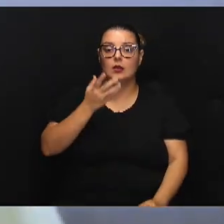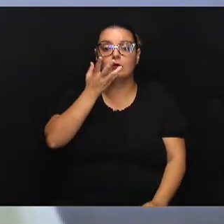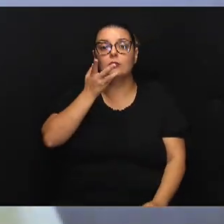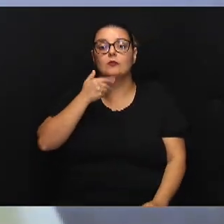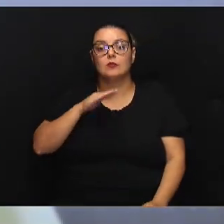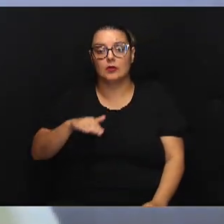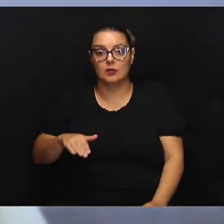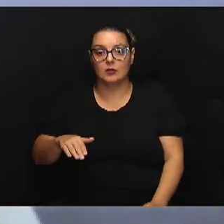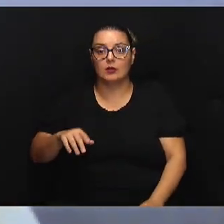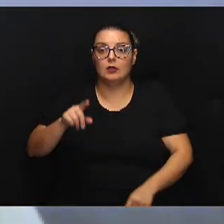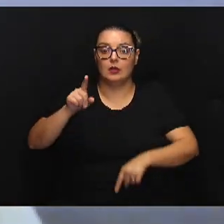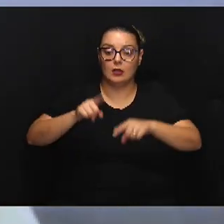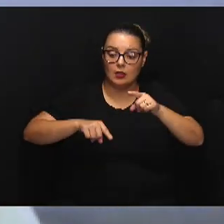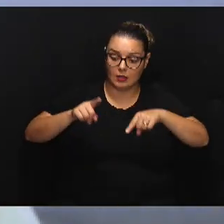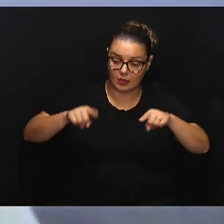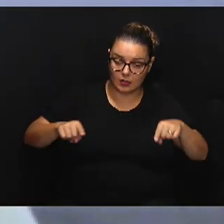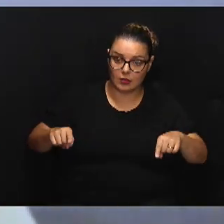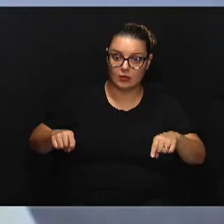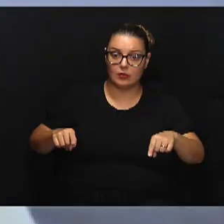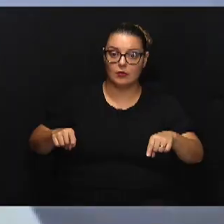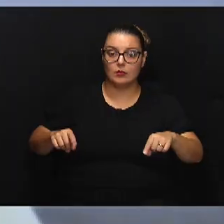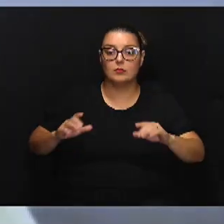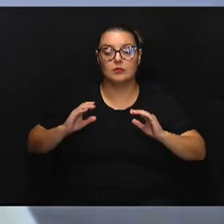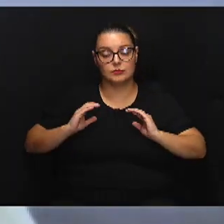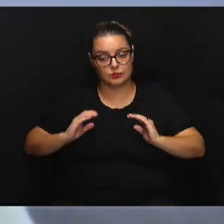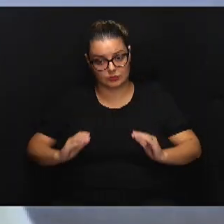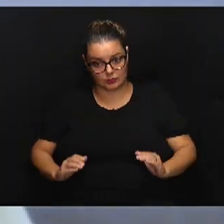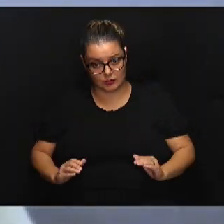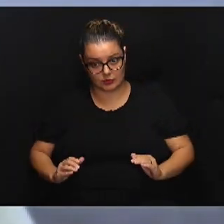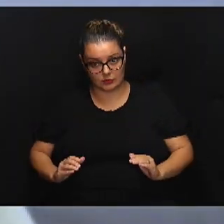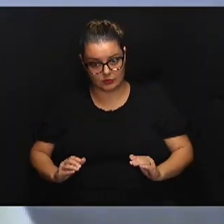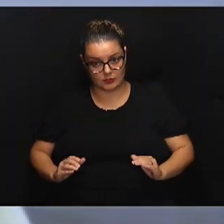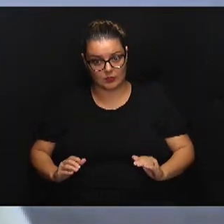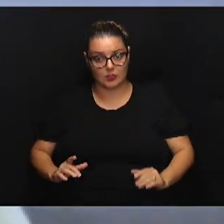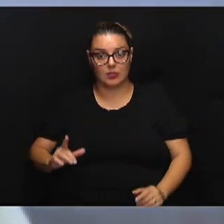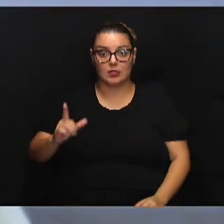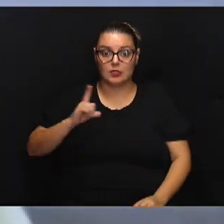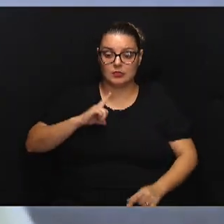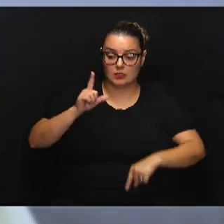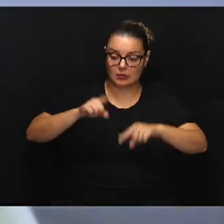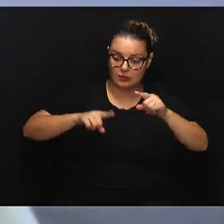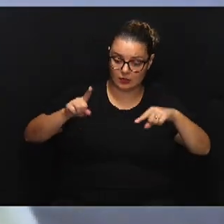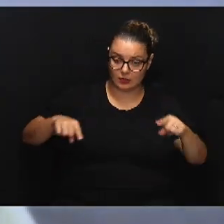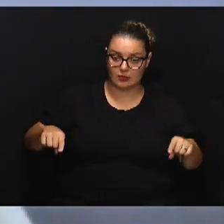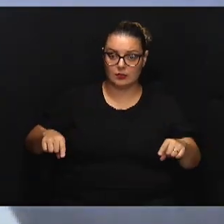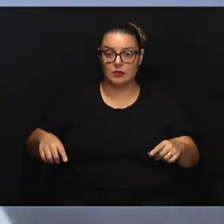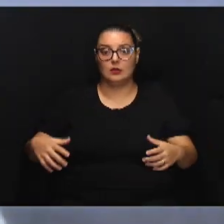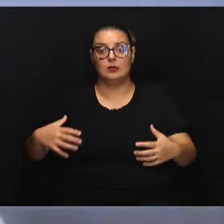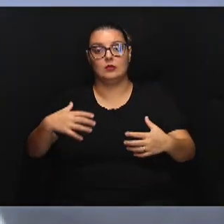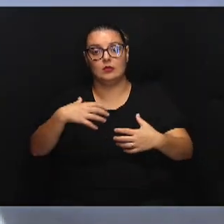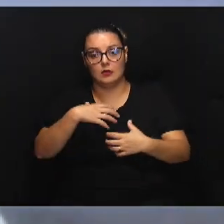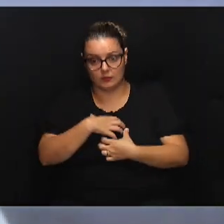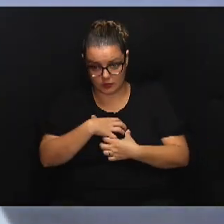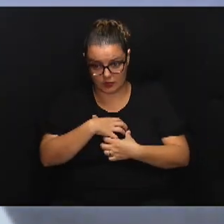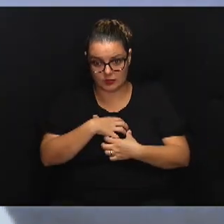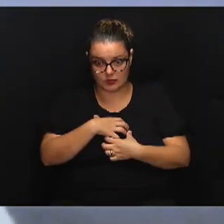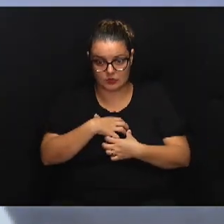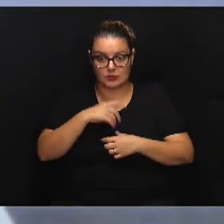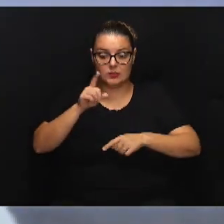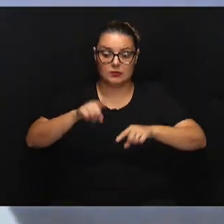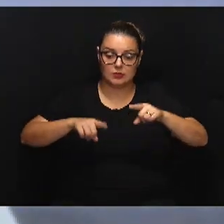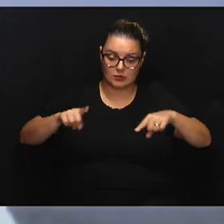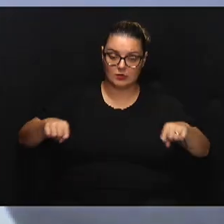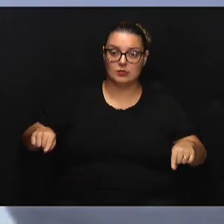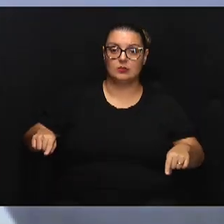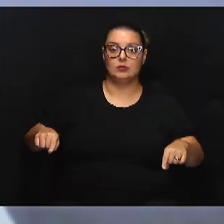tem alterações de comportamento, tem alterações emocionais, tem